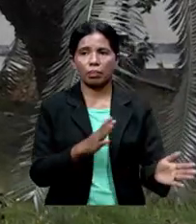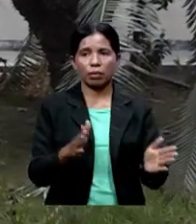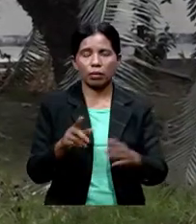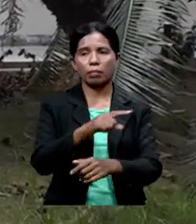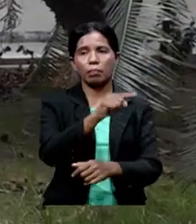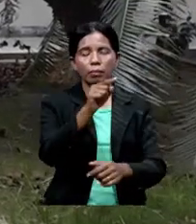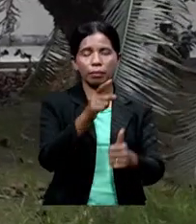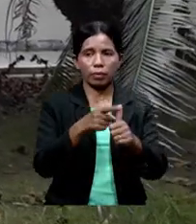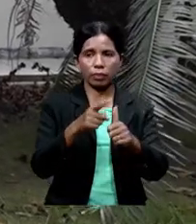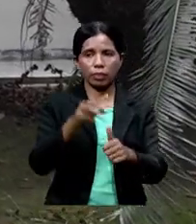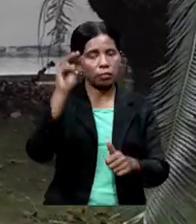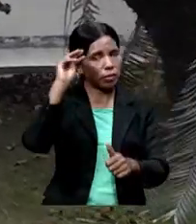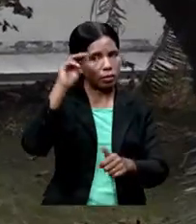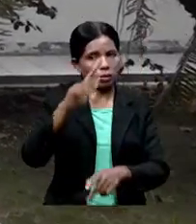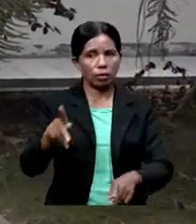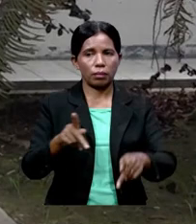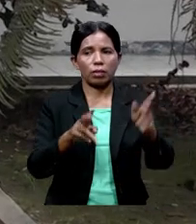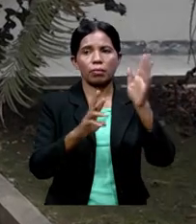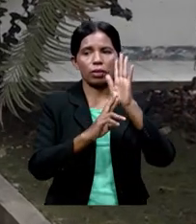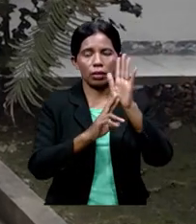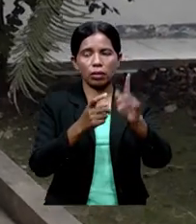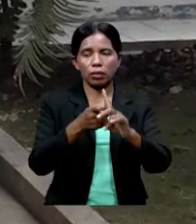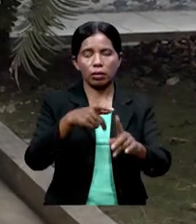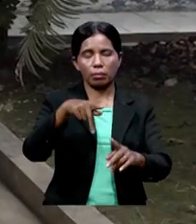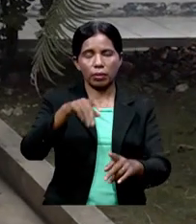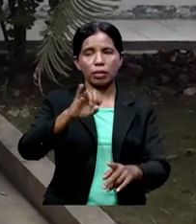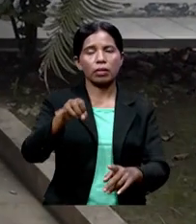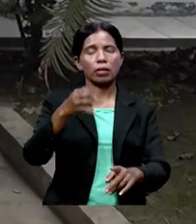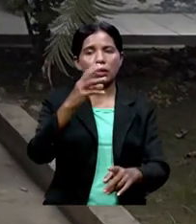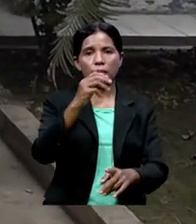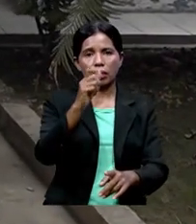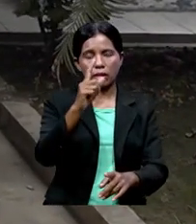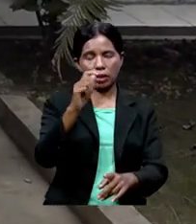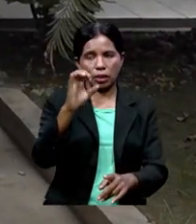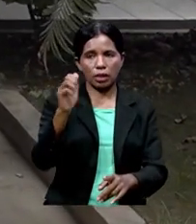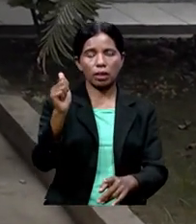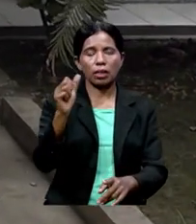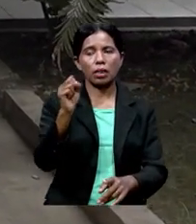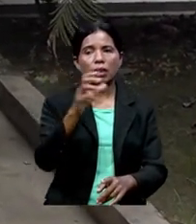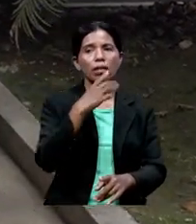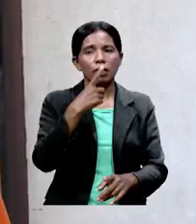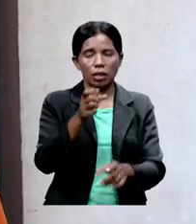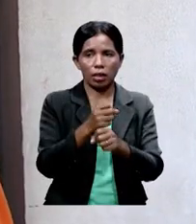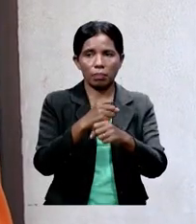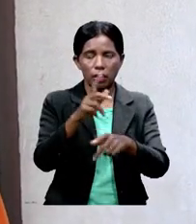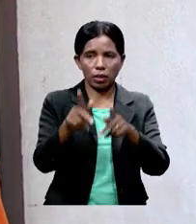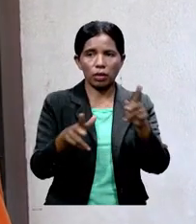ne, Ministério Público representa husi procurador Matias Soares, promove arguido na entolu